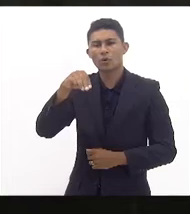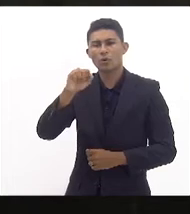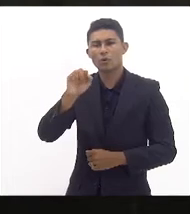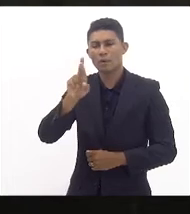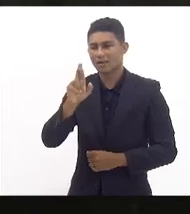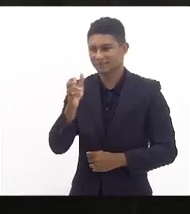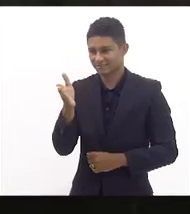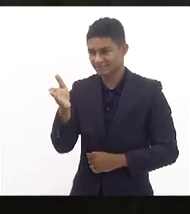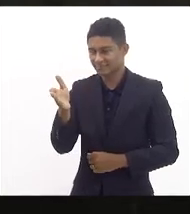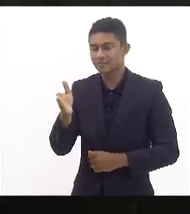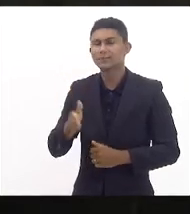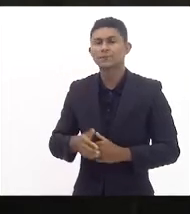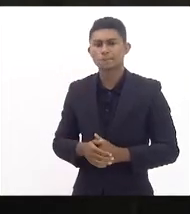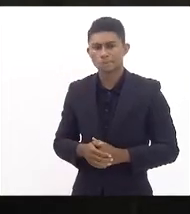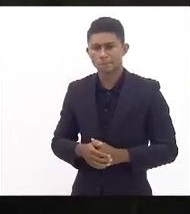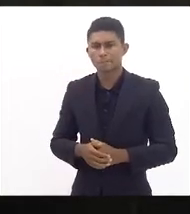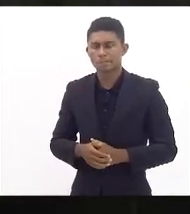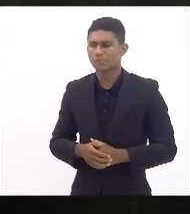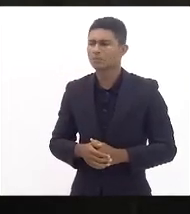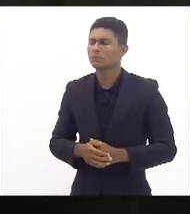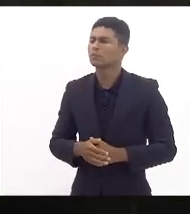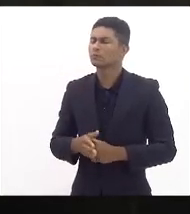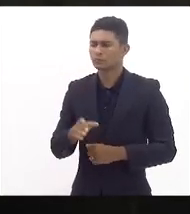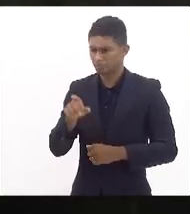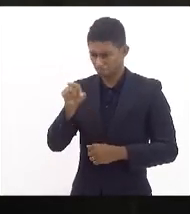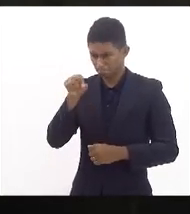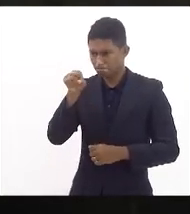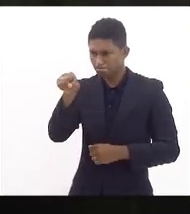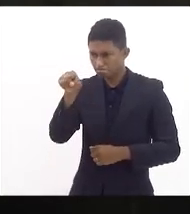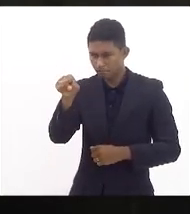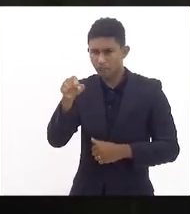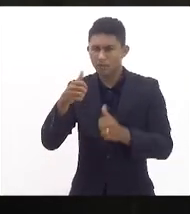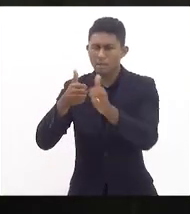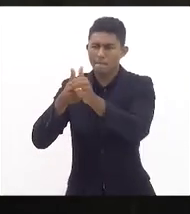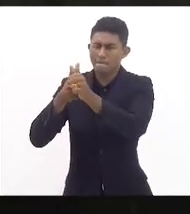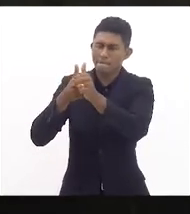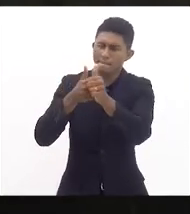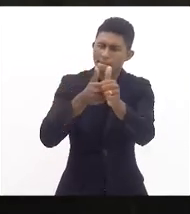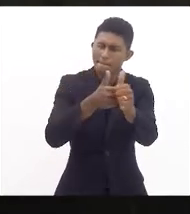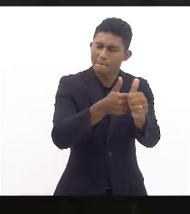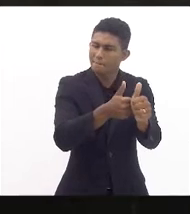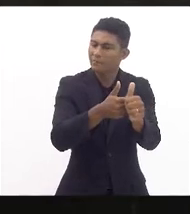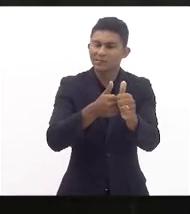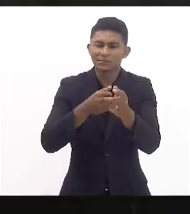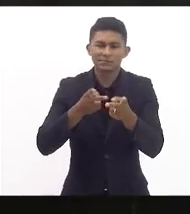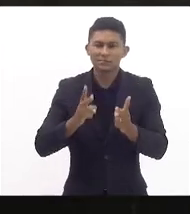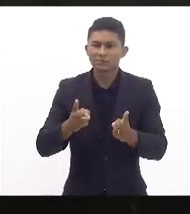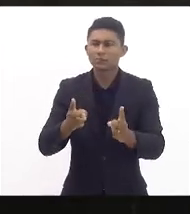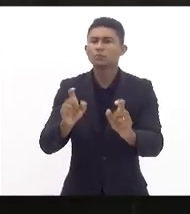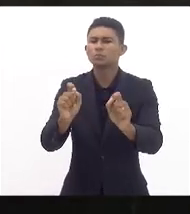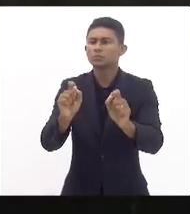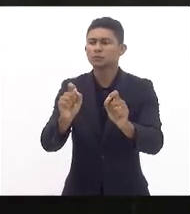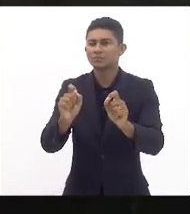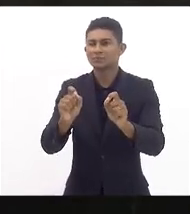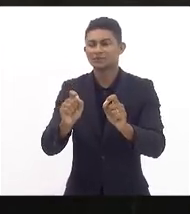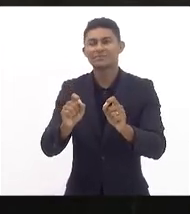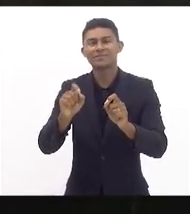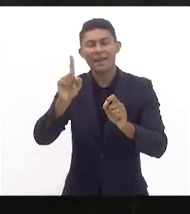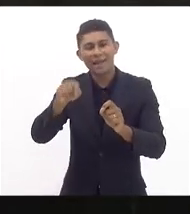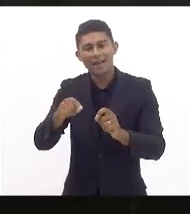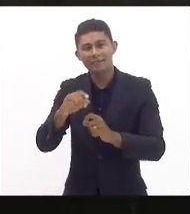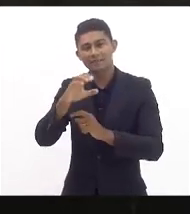Vossa Excelência acompanha de perto o processo de